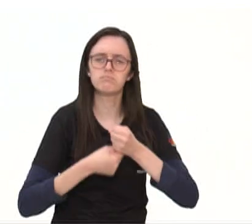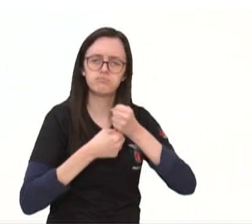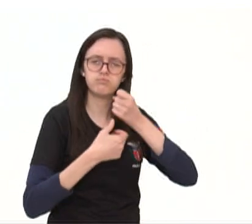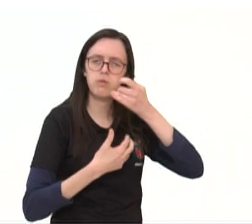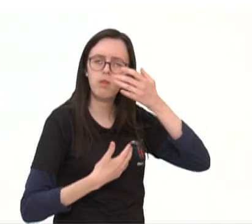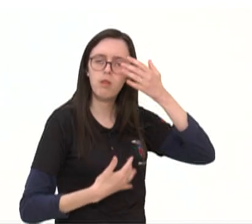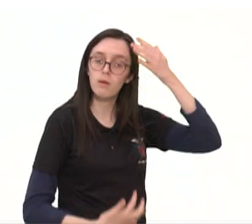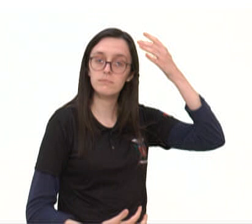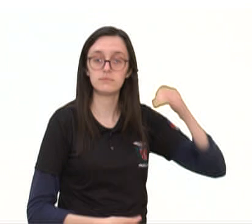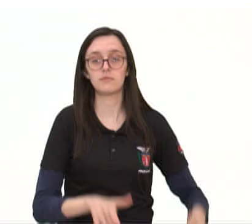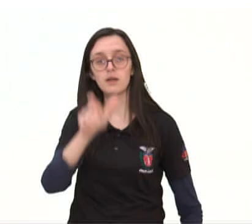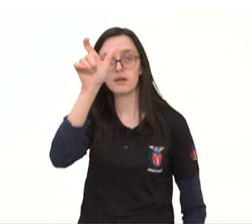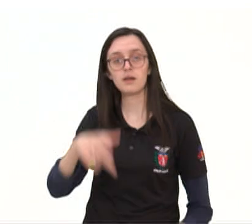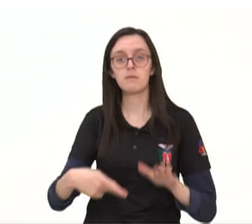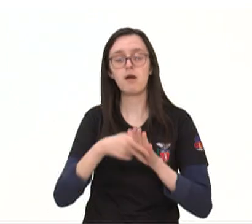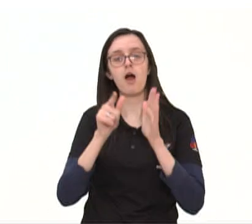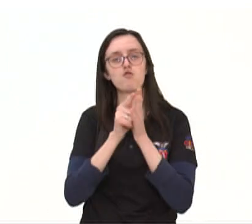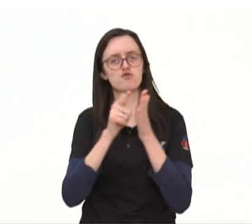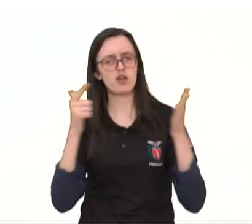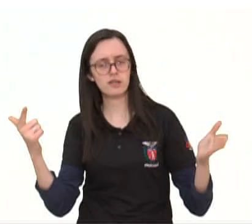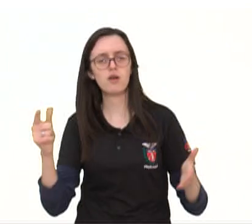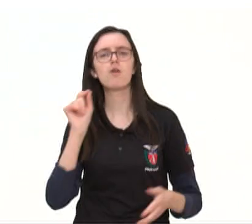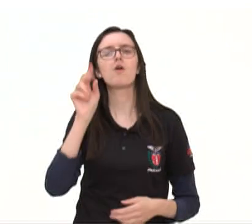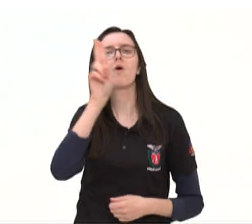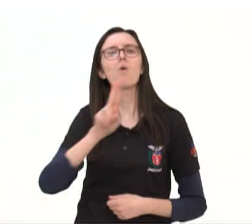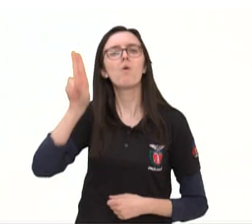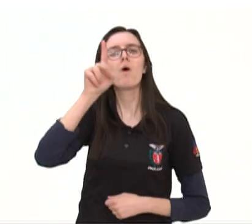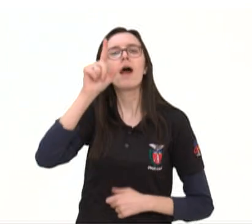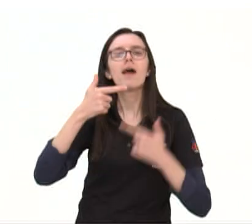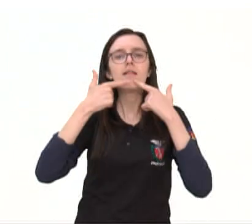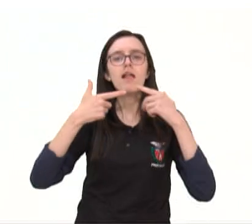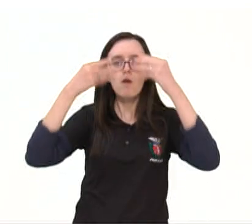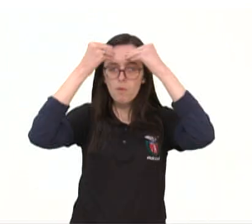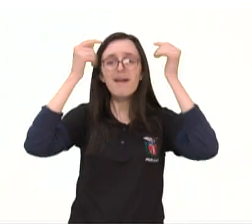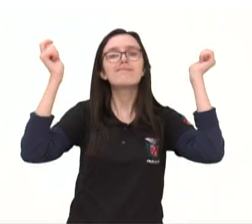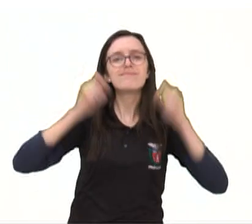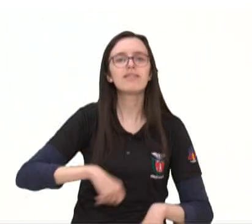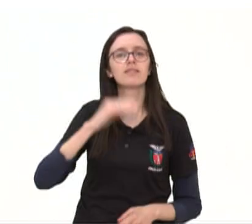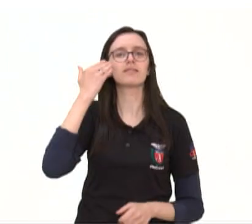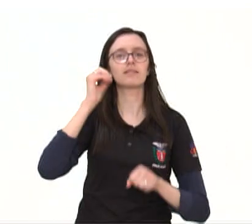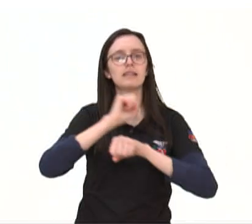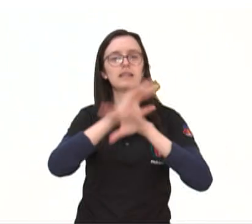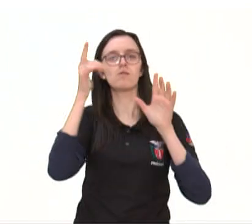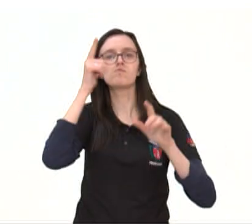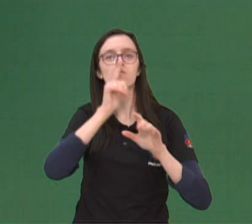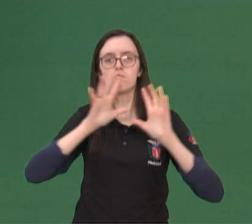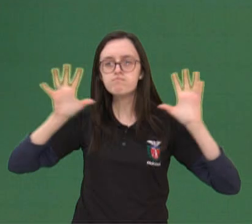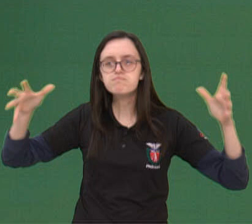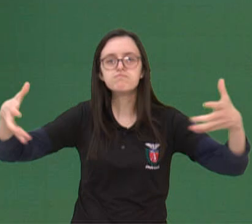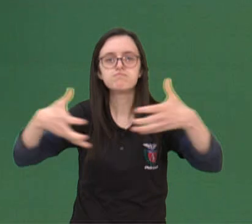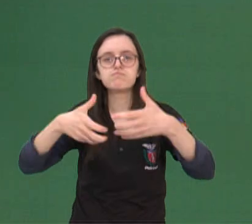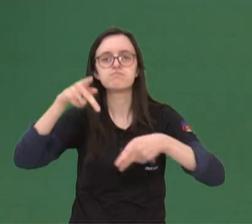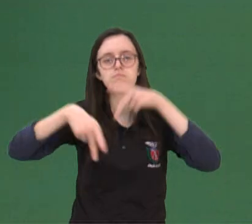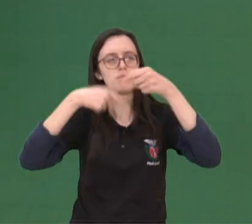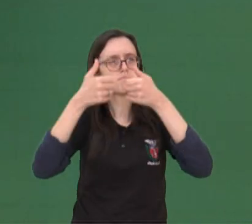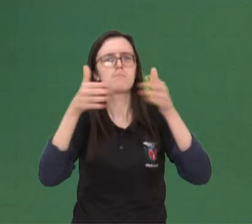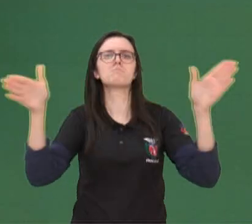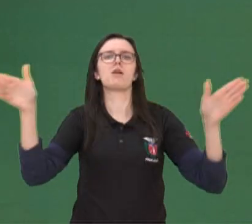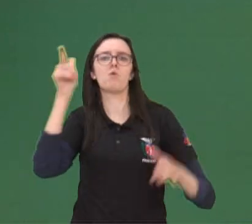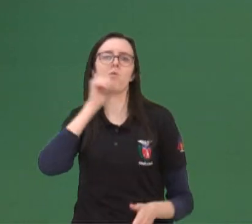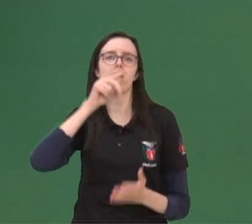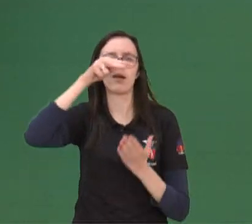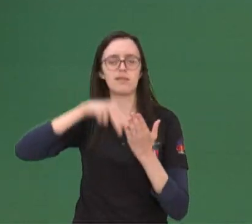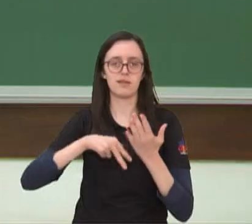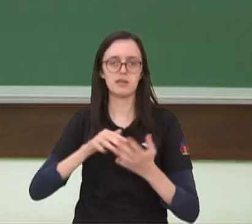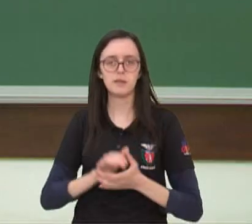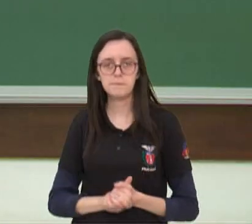O cronista jornalístico utiliza-se de uma linguagem acessível para alcançar um público mais amplo. Então,